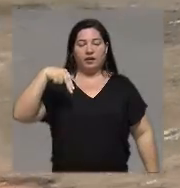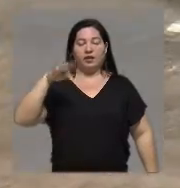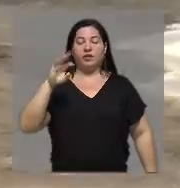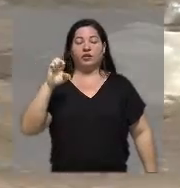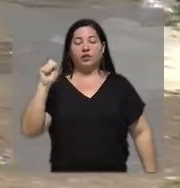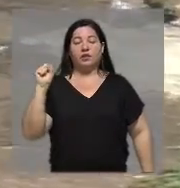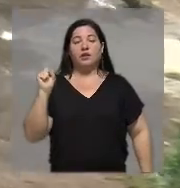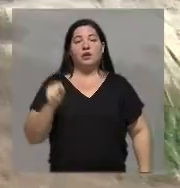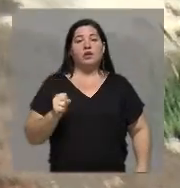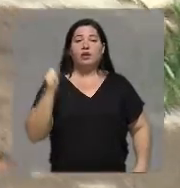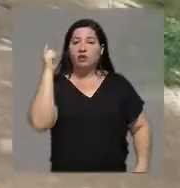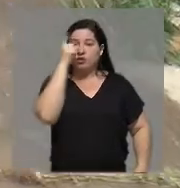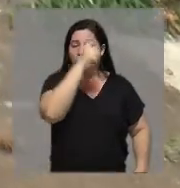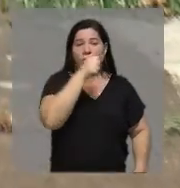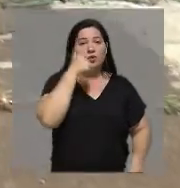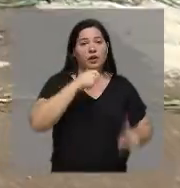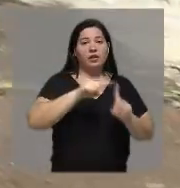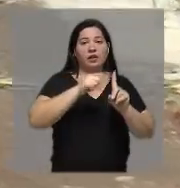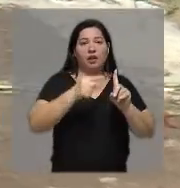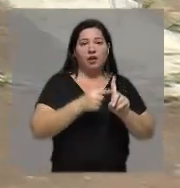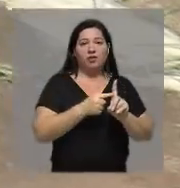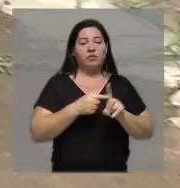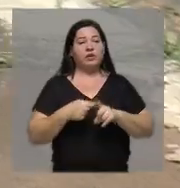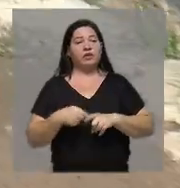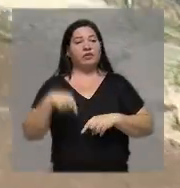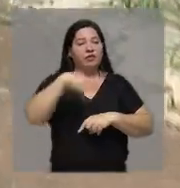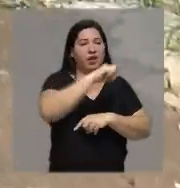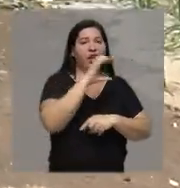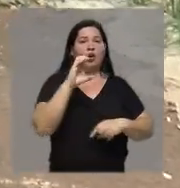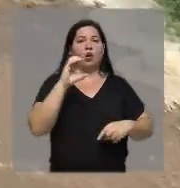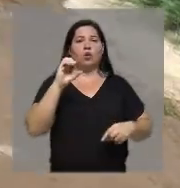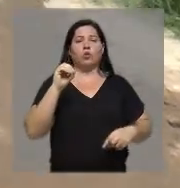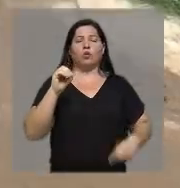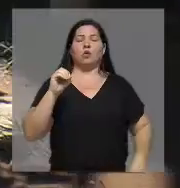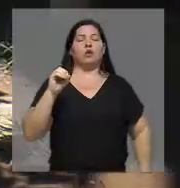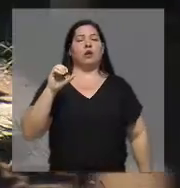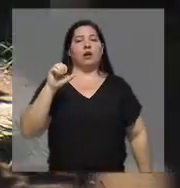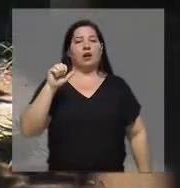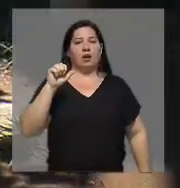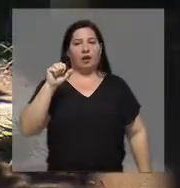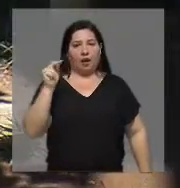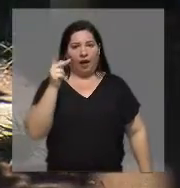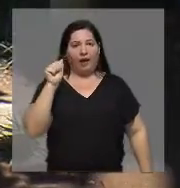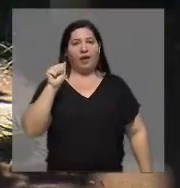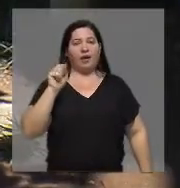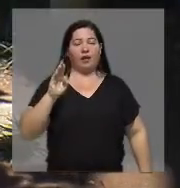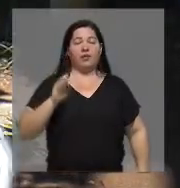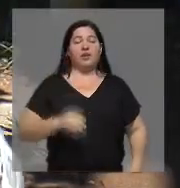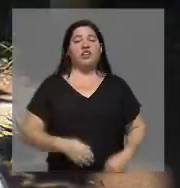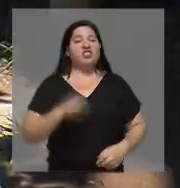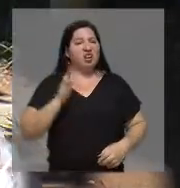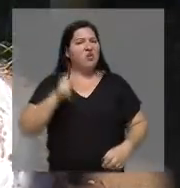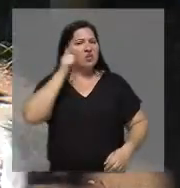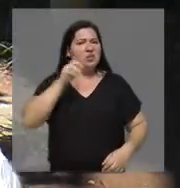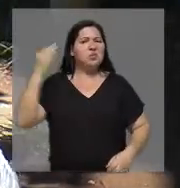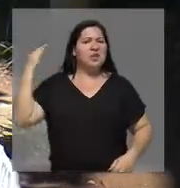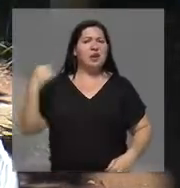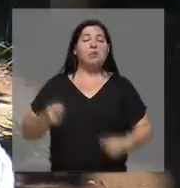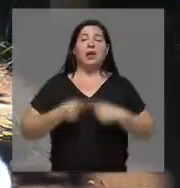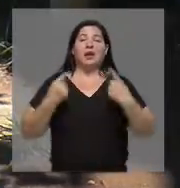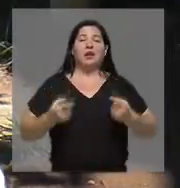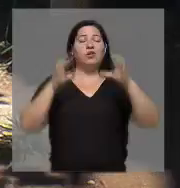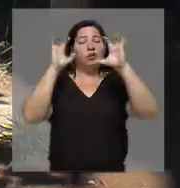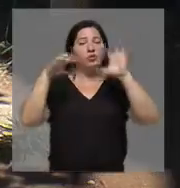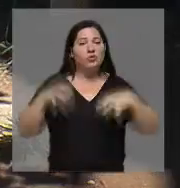até subir até a Coab para estar pegando. E era algo que nós já tínhamos conseguido. E agora, através dessa chuva,